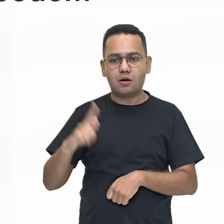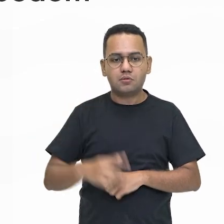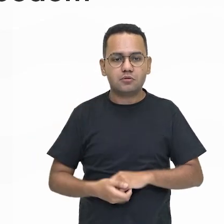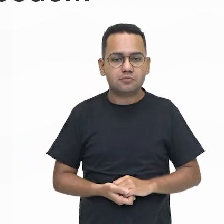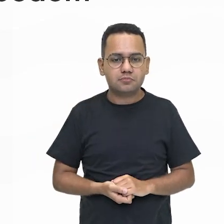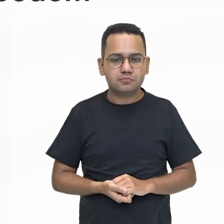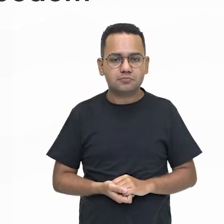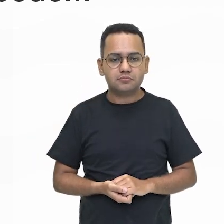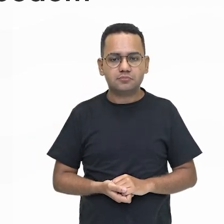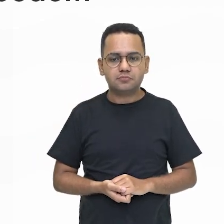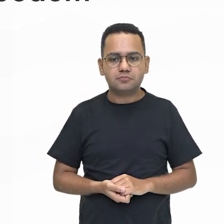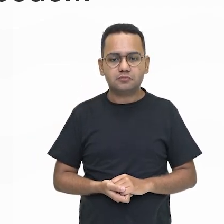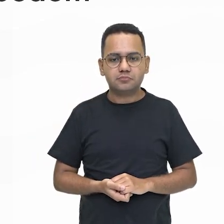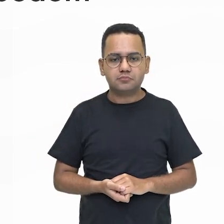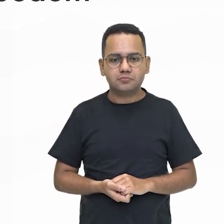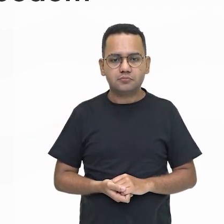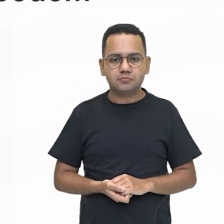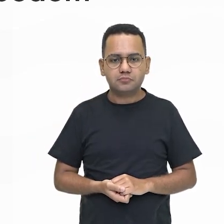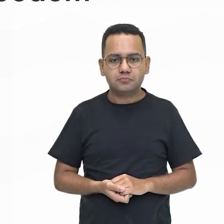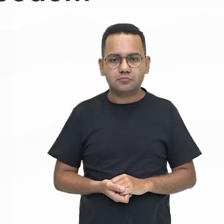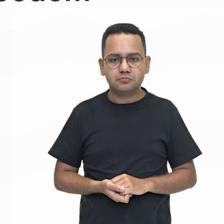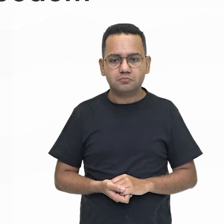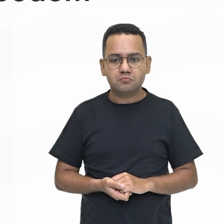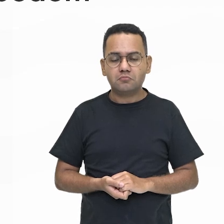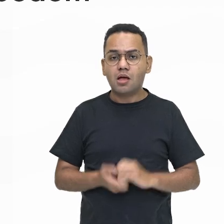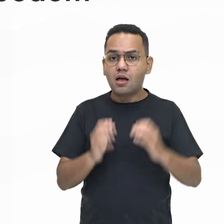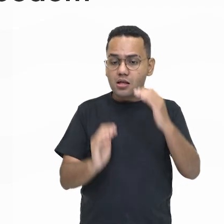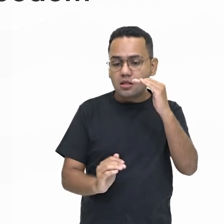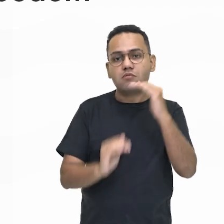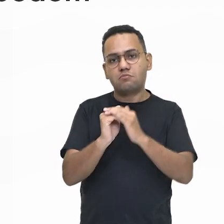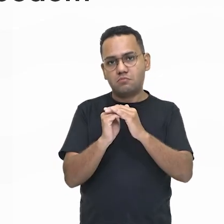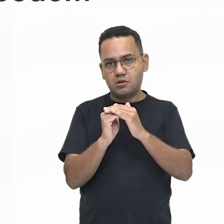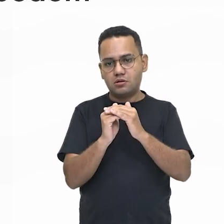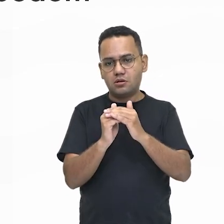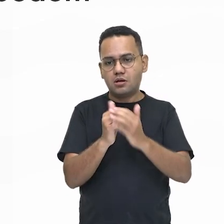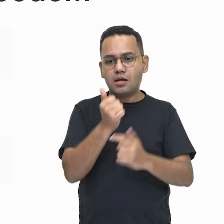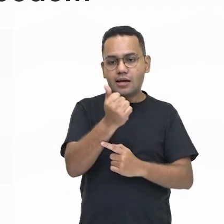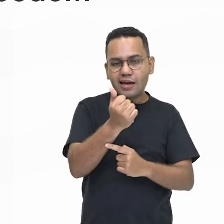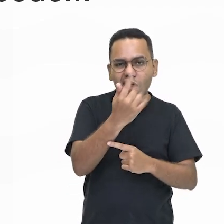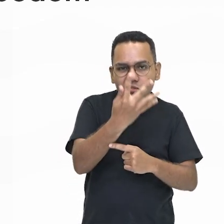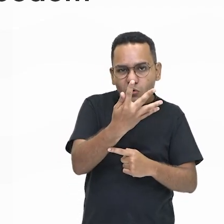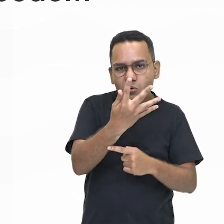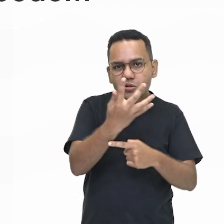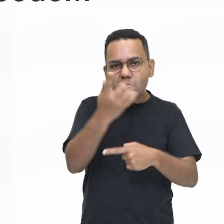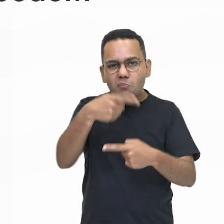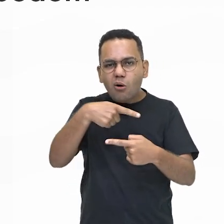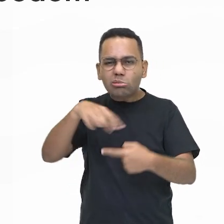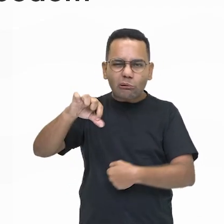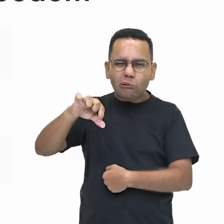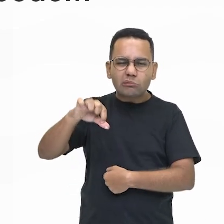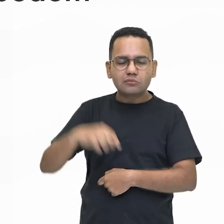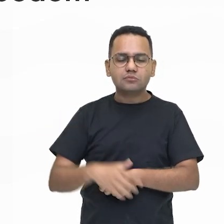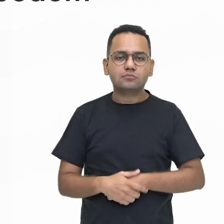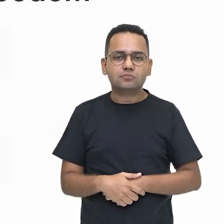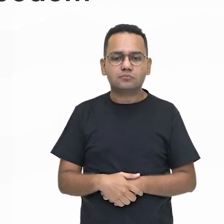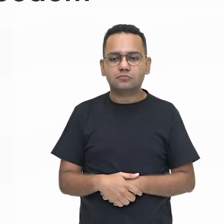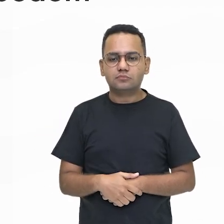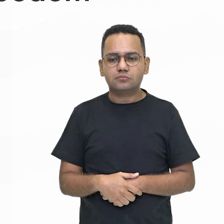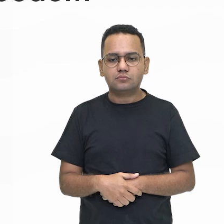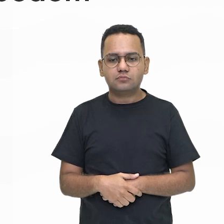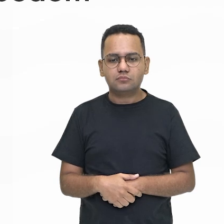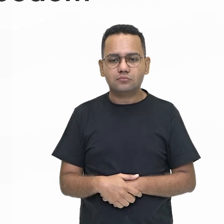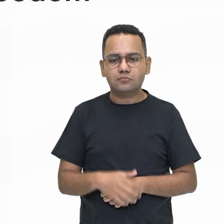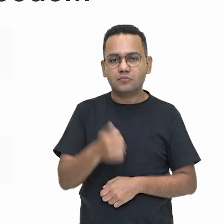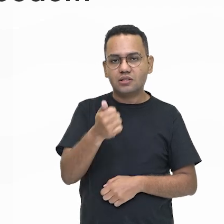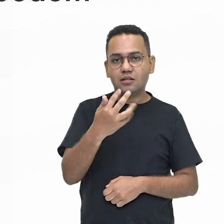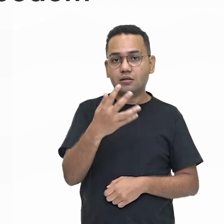mercúrio. Então, esse daí é o limite, gente. 14 por 9, como o pessoal fala, né? 14 por 9,